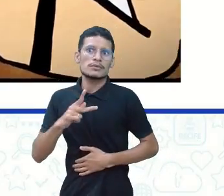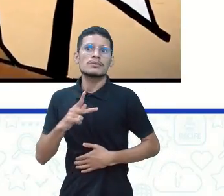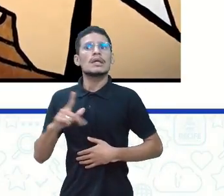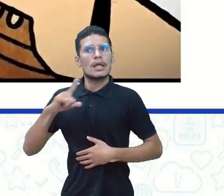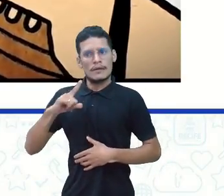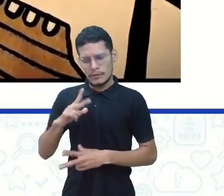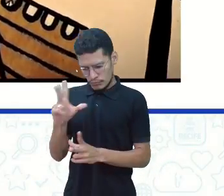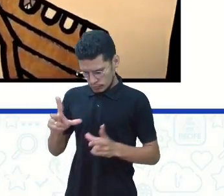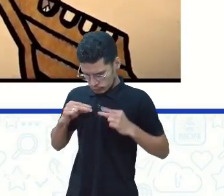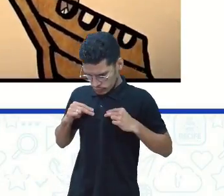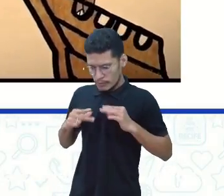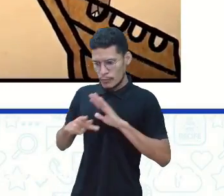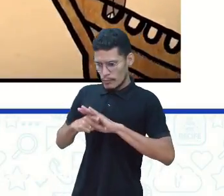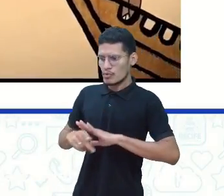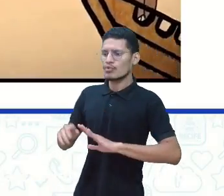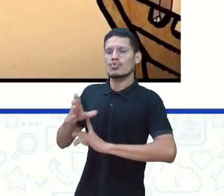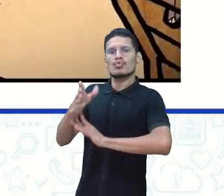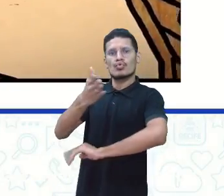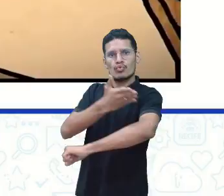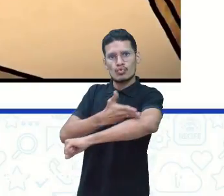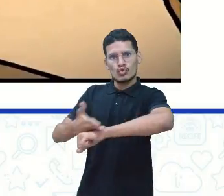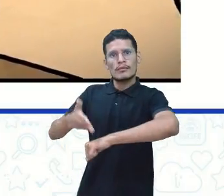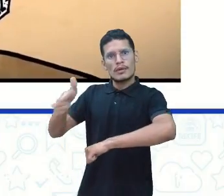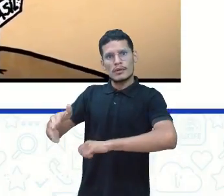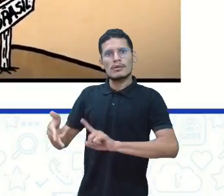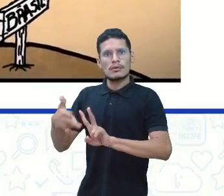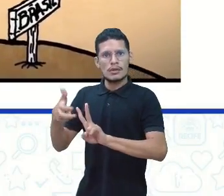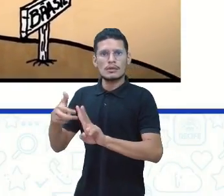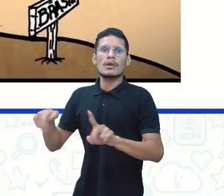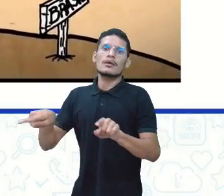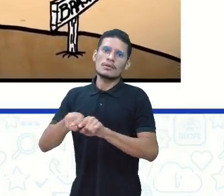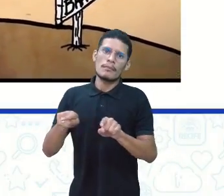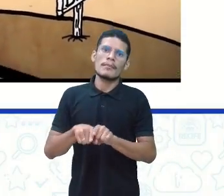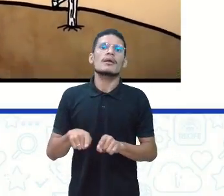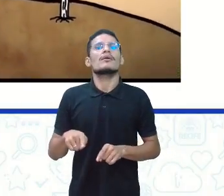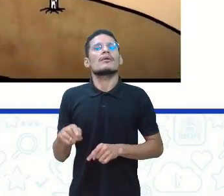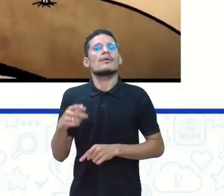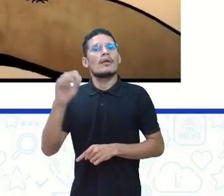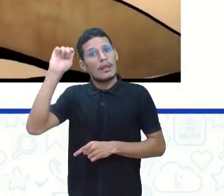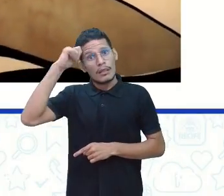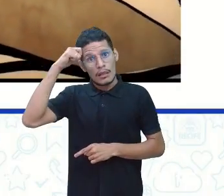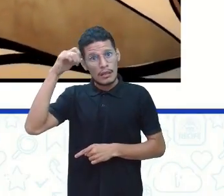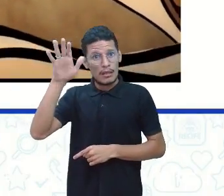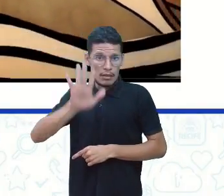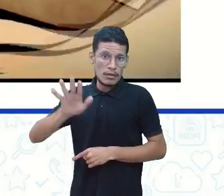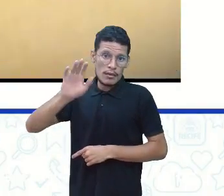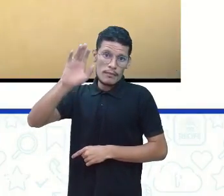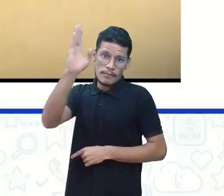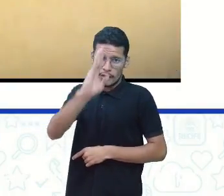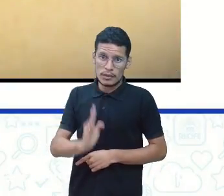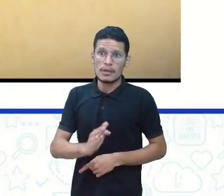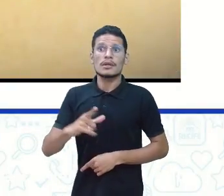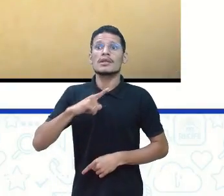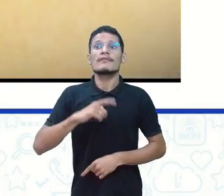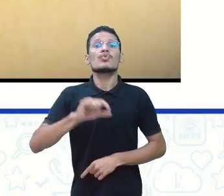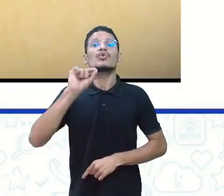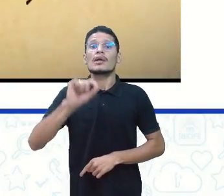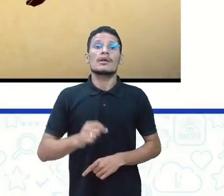das populações indígenas e afro-brasileiras. Os primeiros registros de festa junina no Brasil são